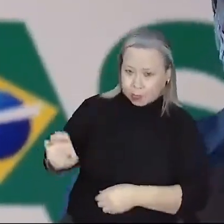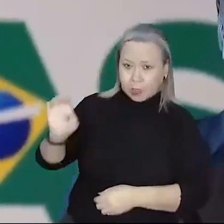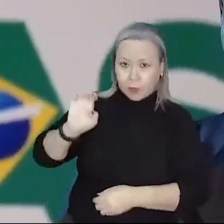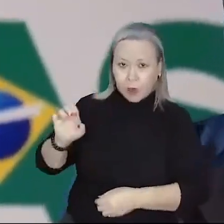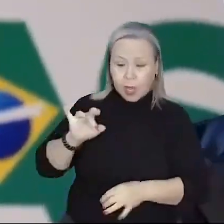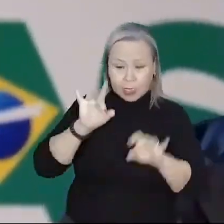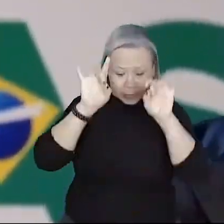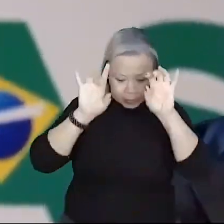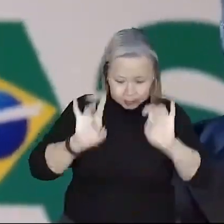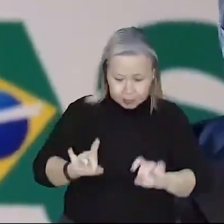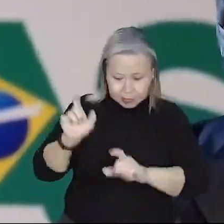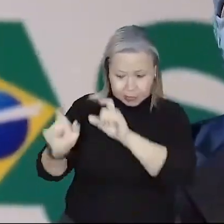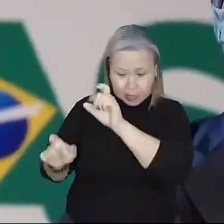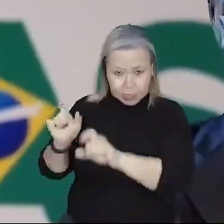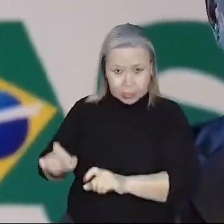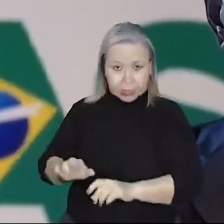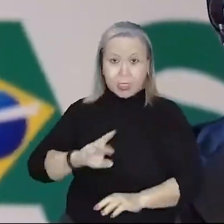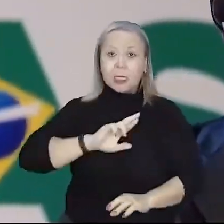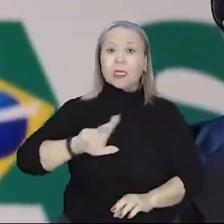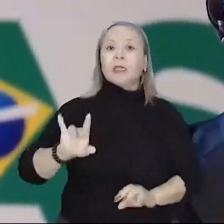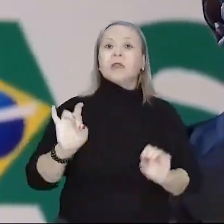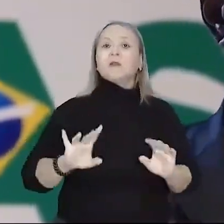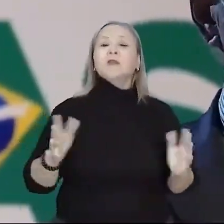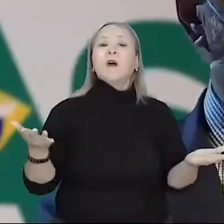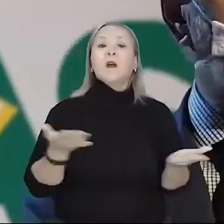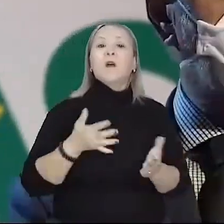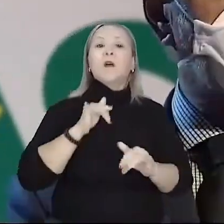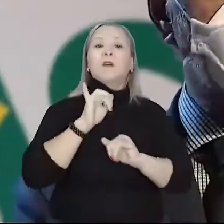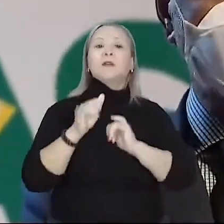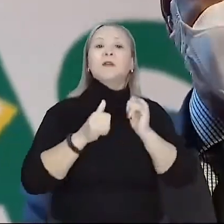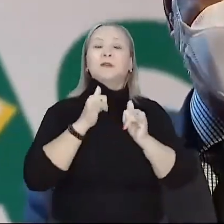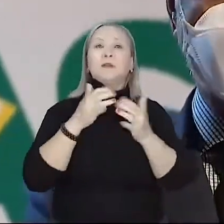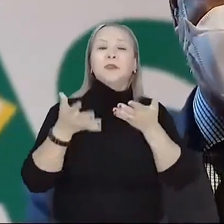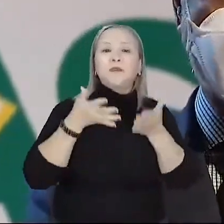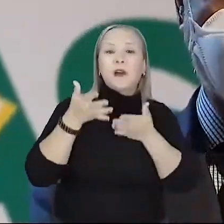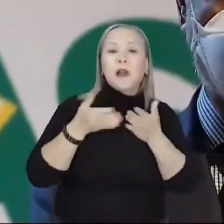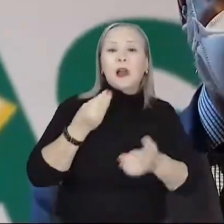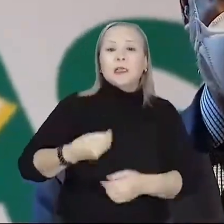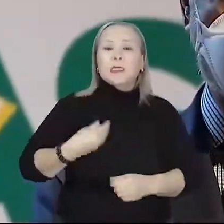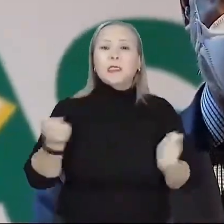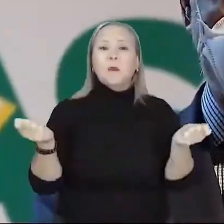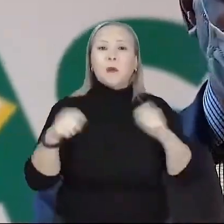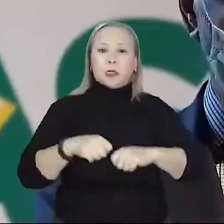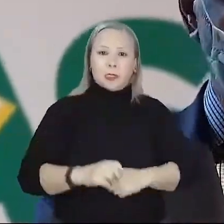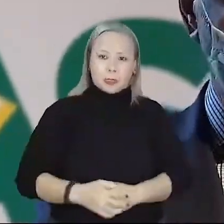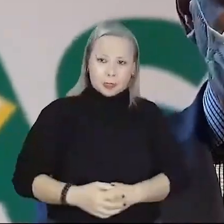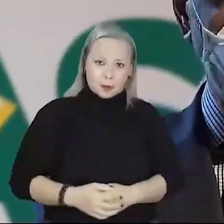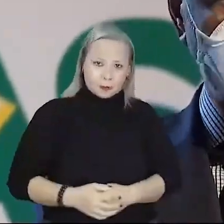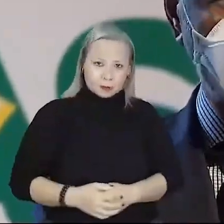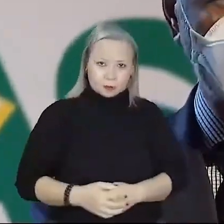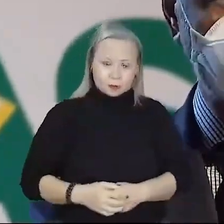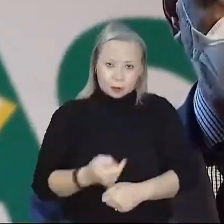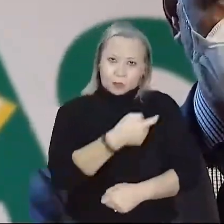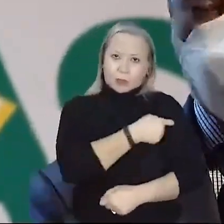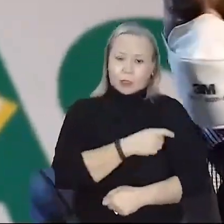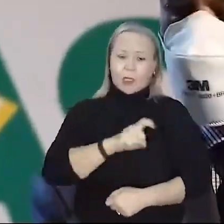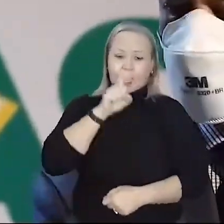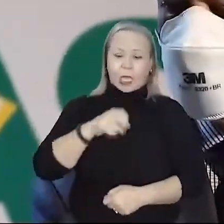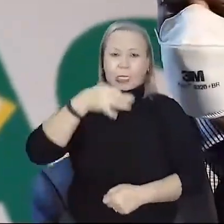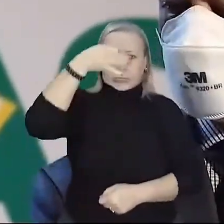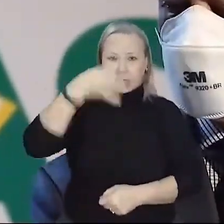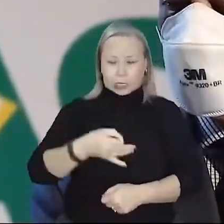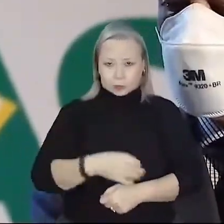pelos especialistas. Não se trata agora de dizer, nós estamos com potencial risco. Ele é